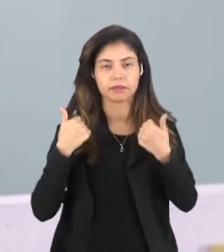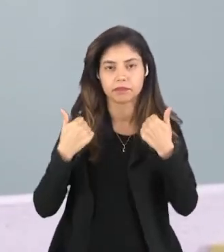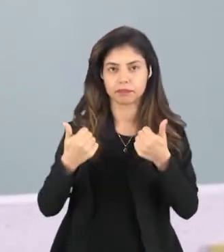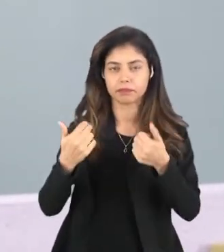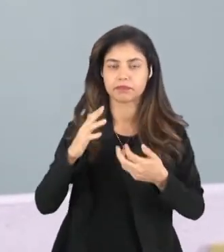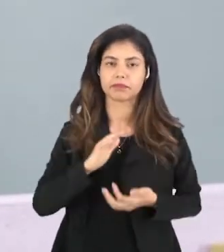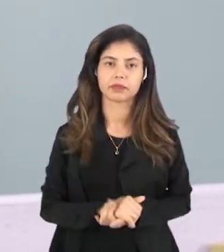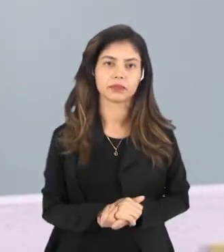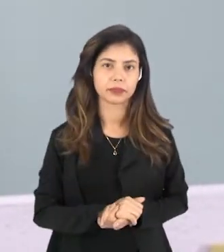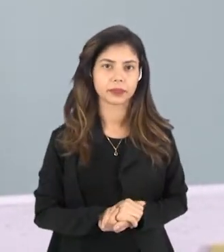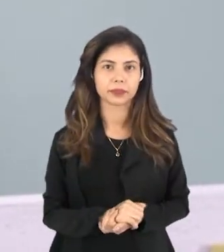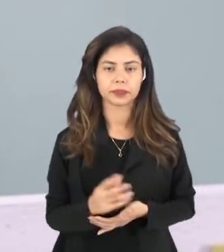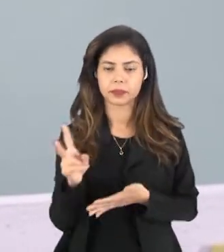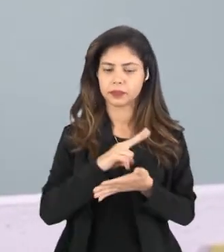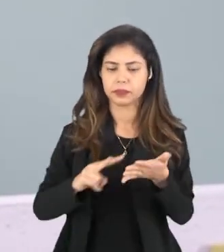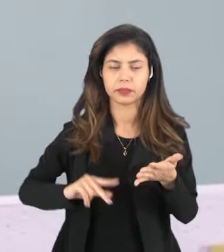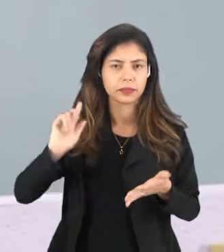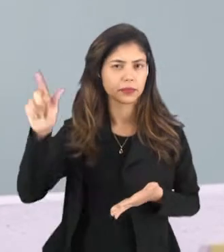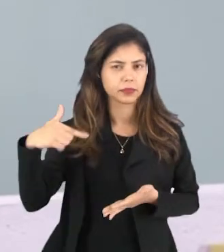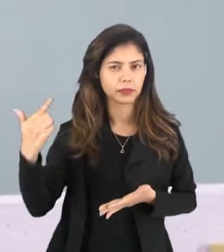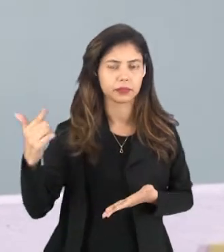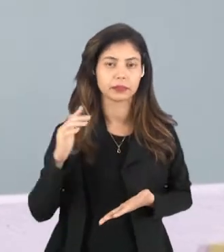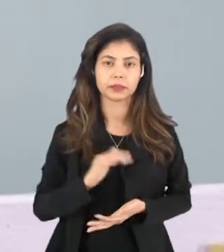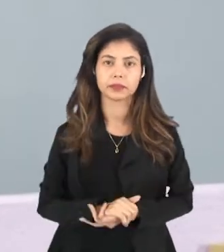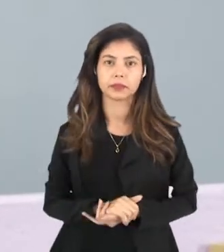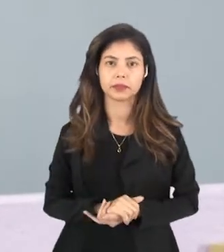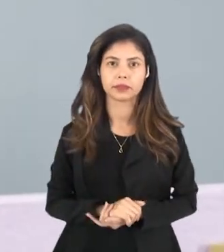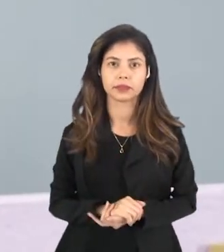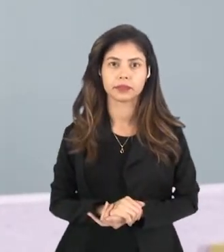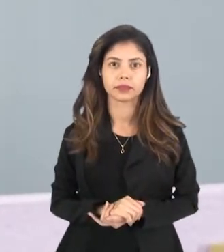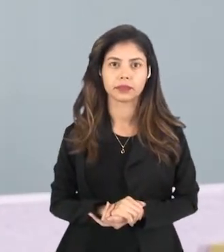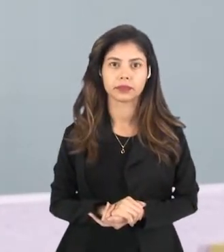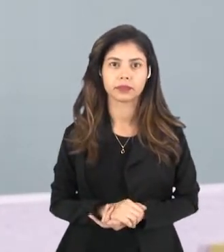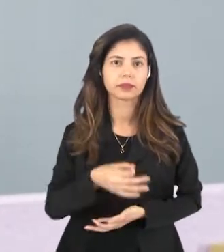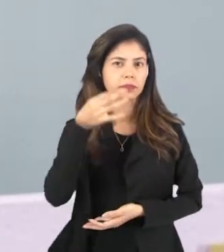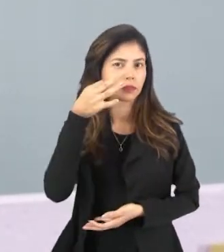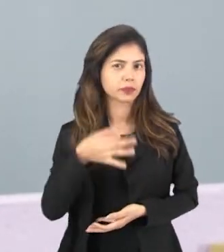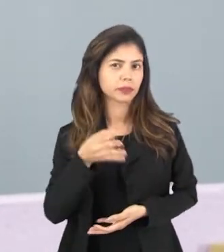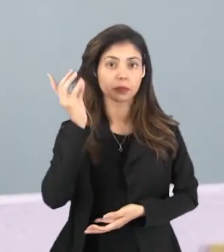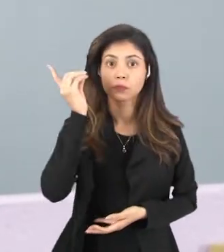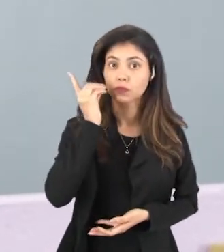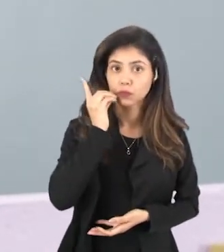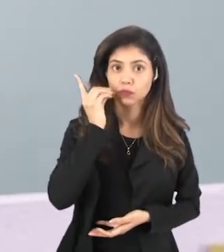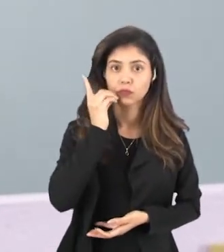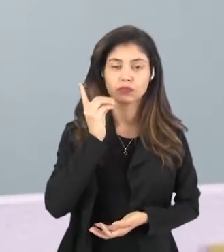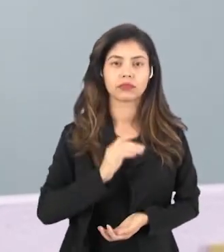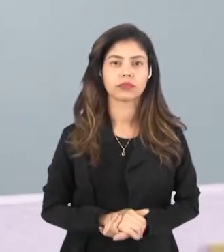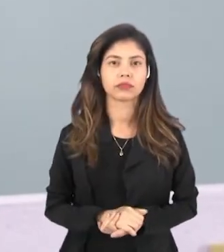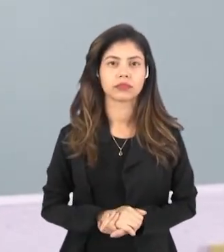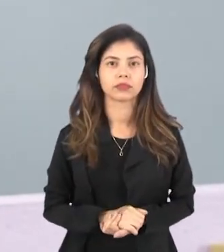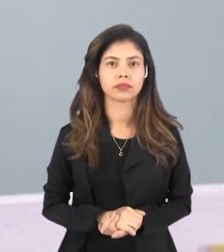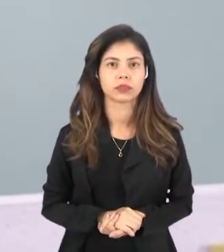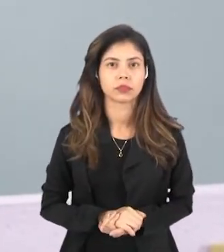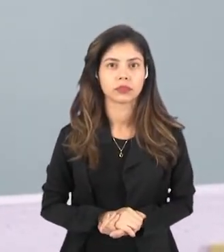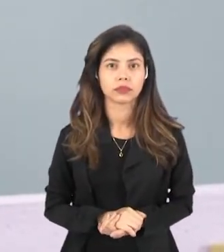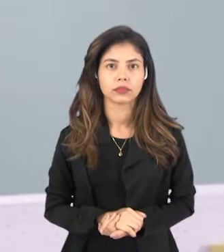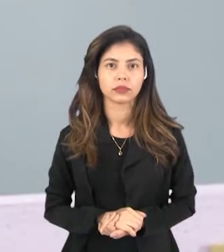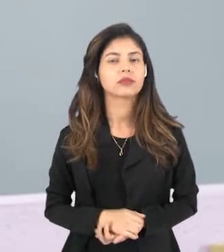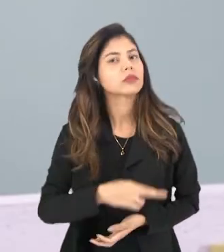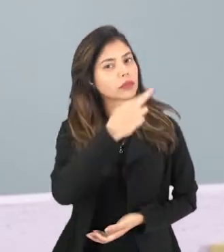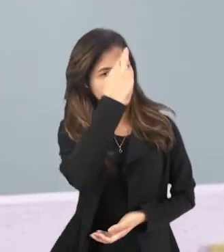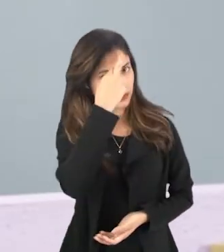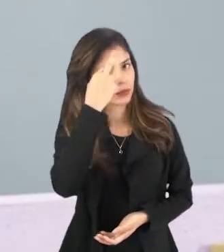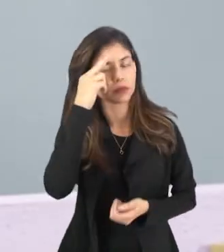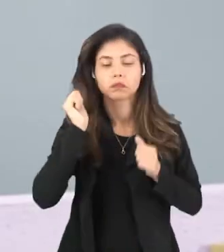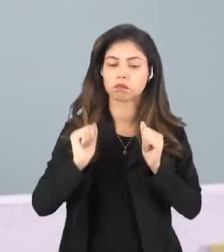bem Vamos ler a outra certo dia uma